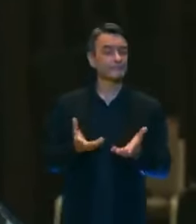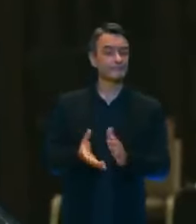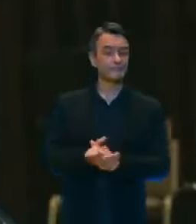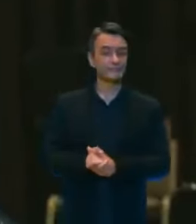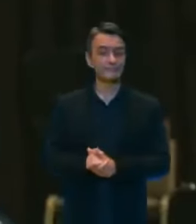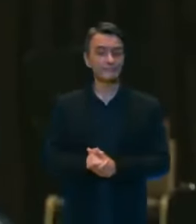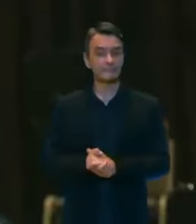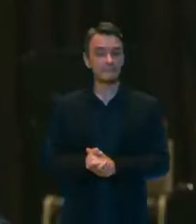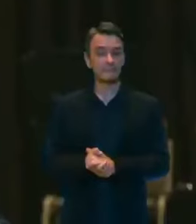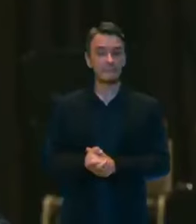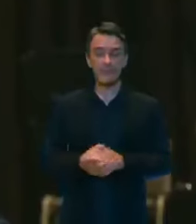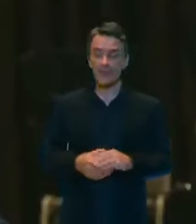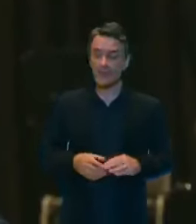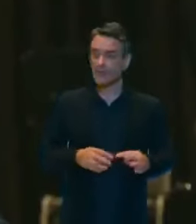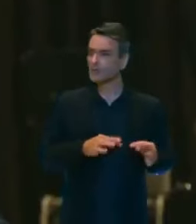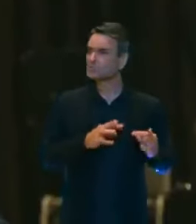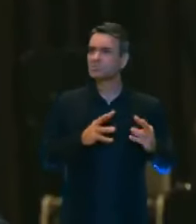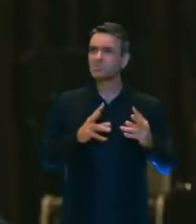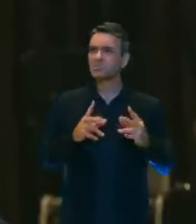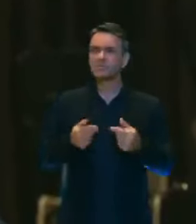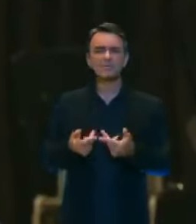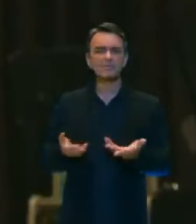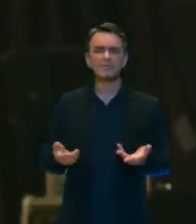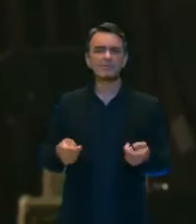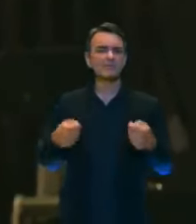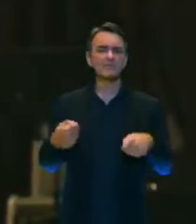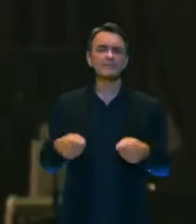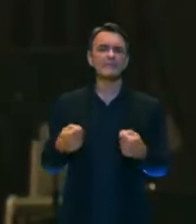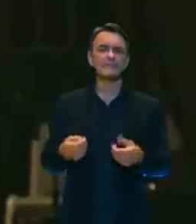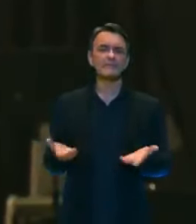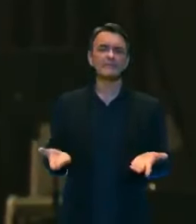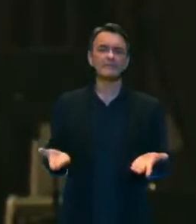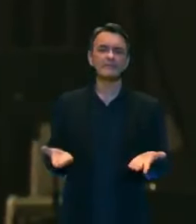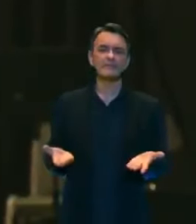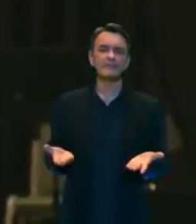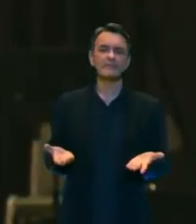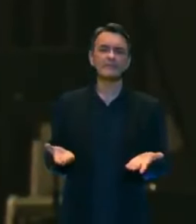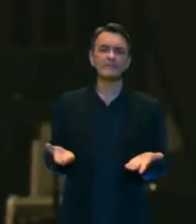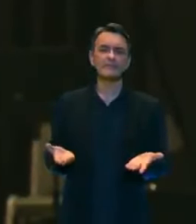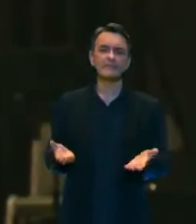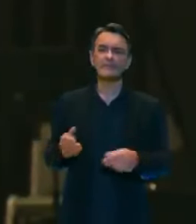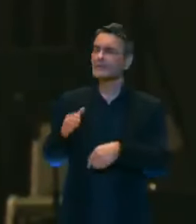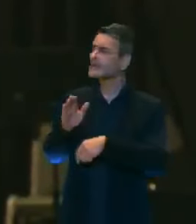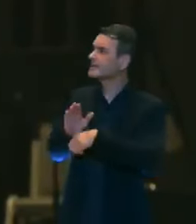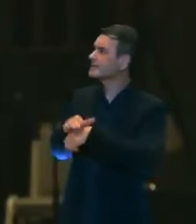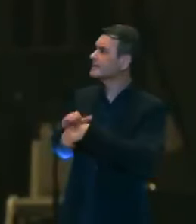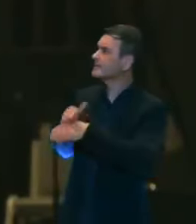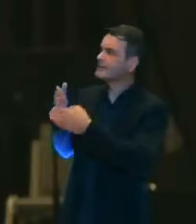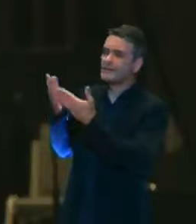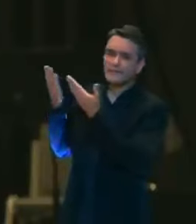Todo recurso que você precisa está nas mãos do Senhor.